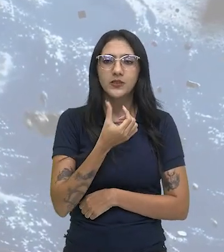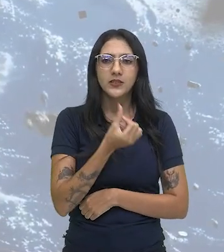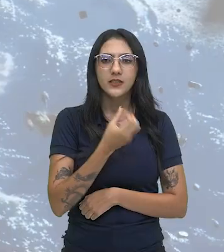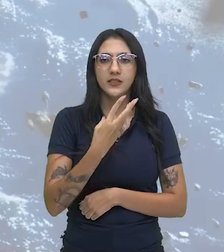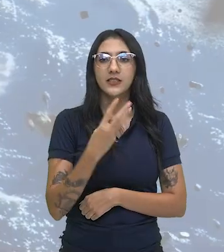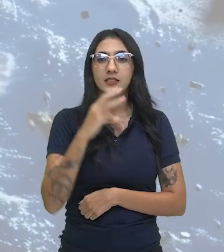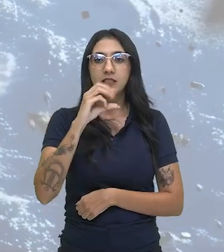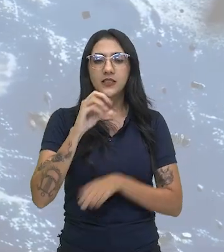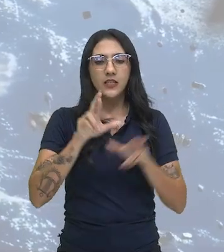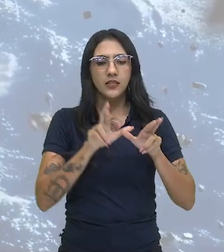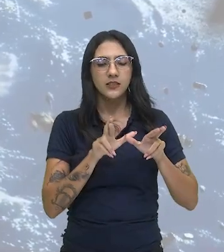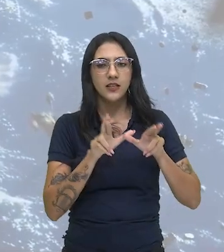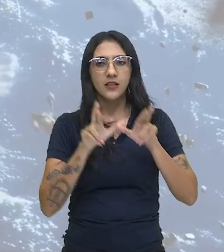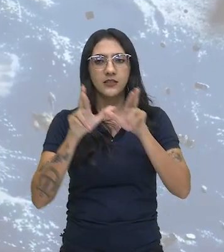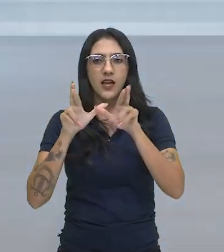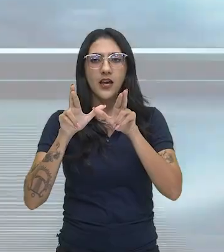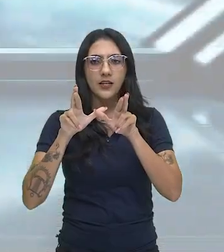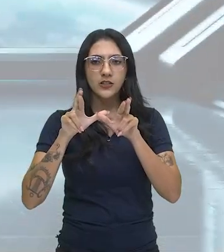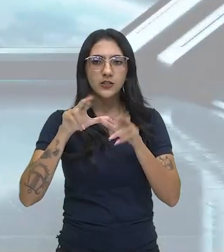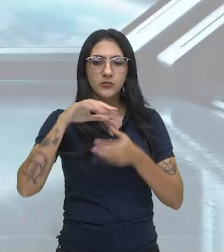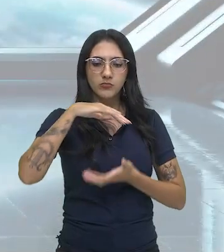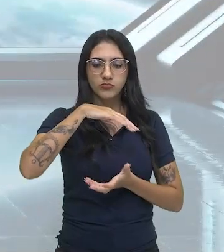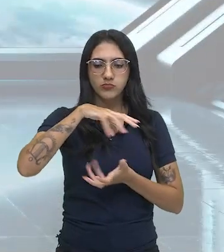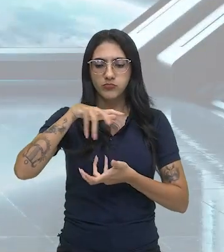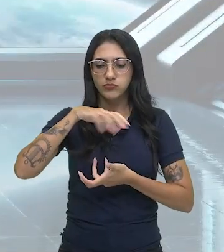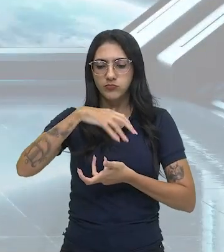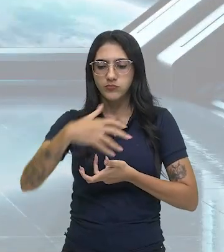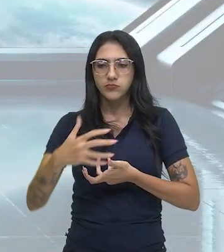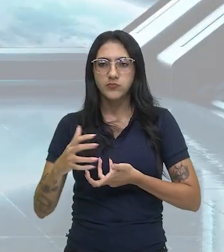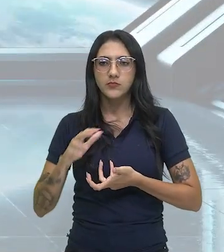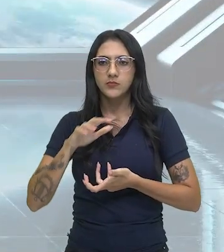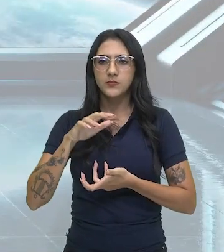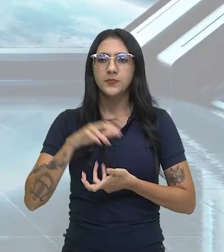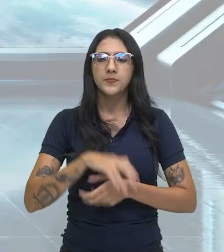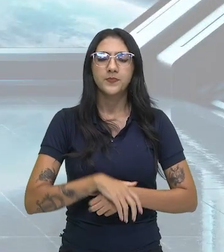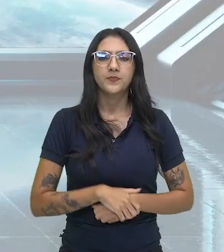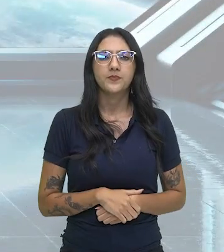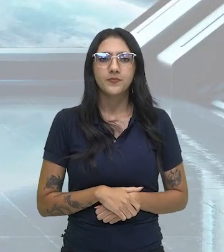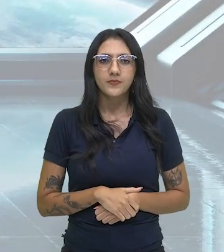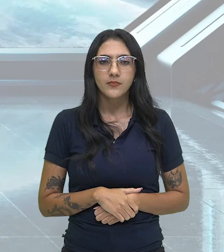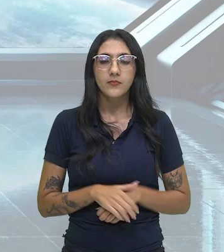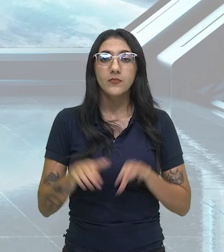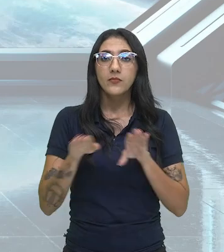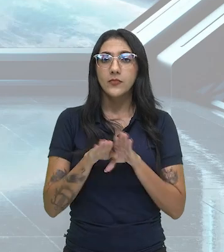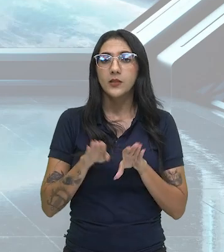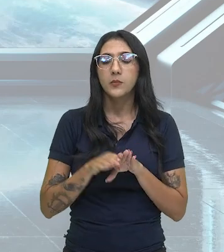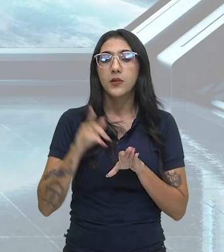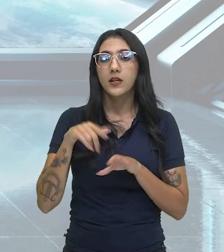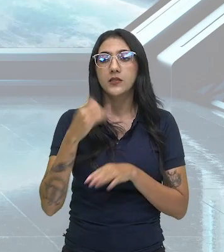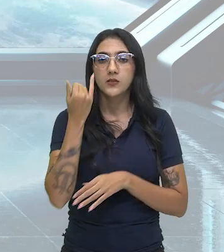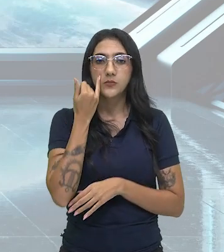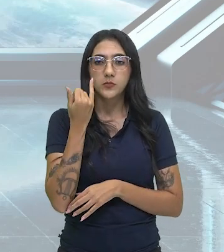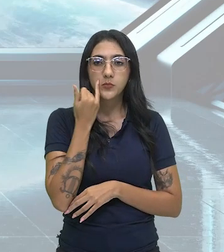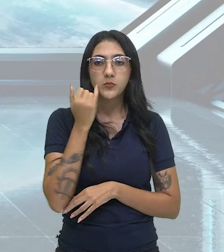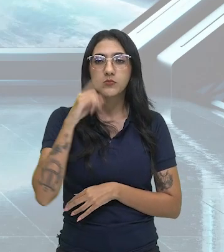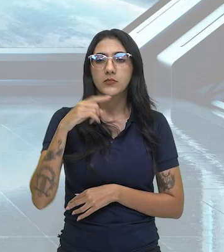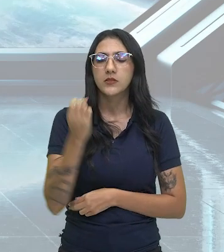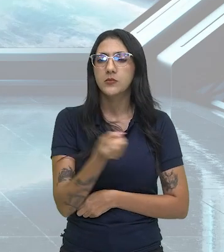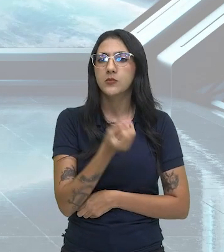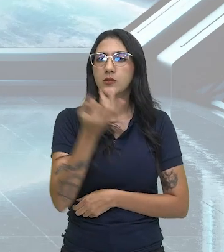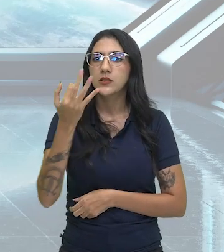13.630 satélites em órbita. Também, segundo a agência, o número de